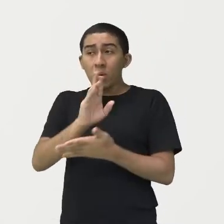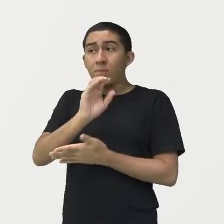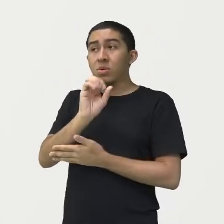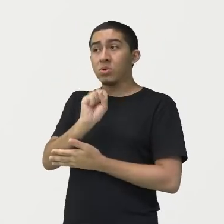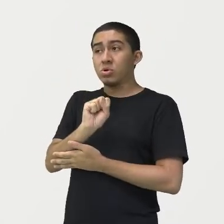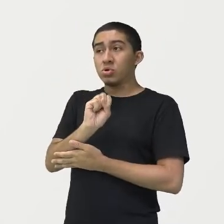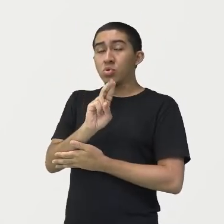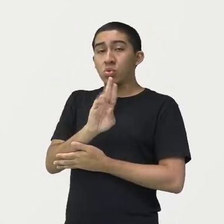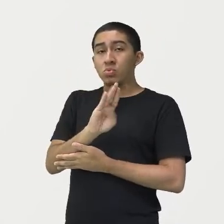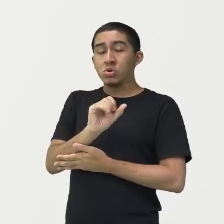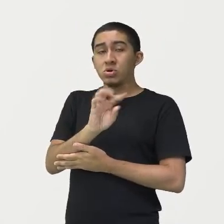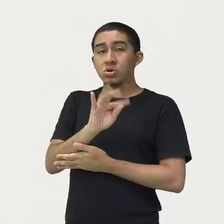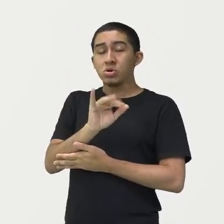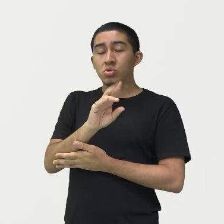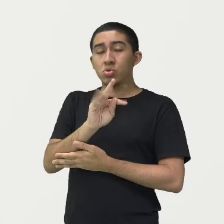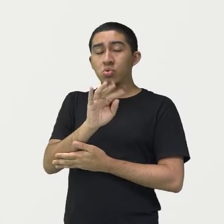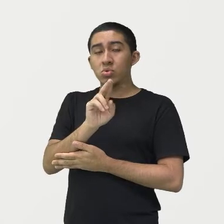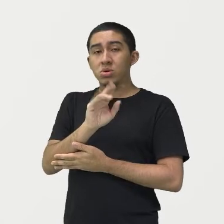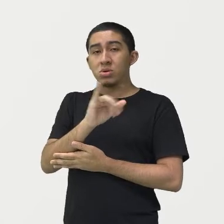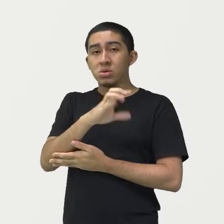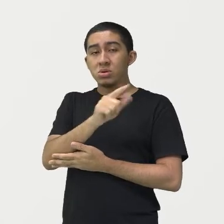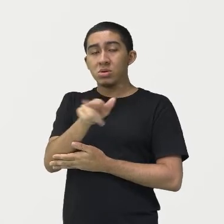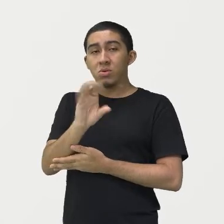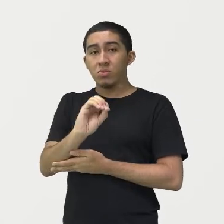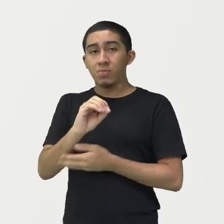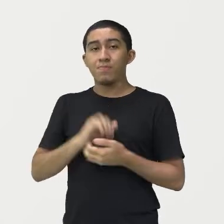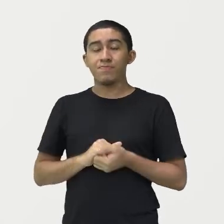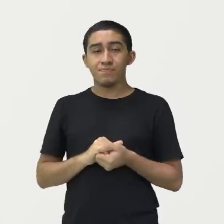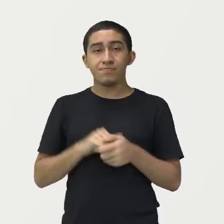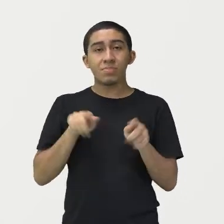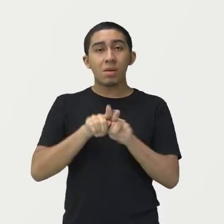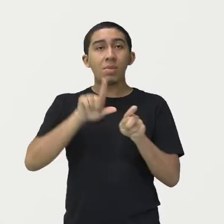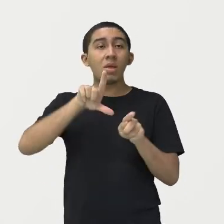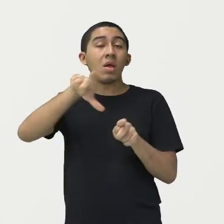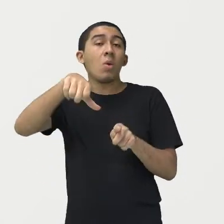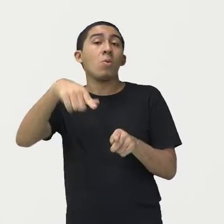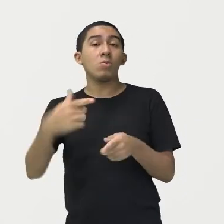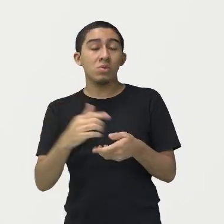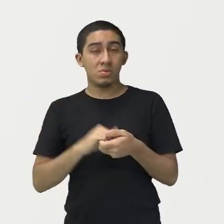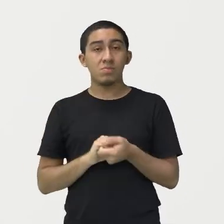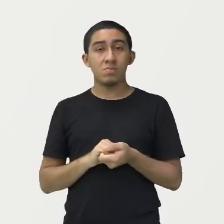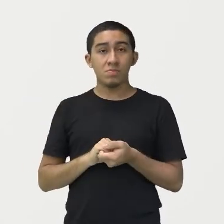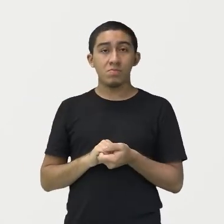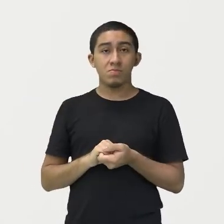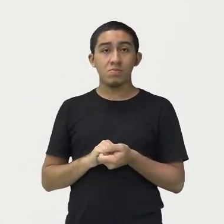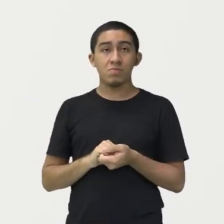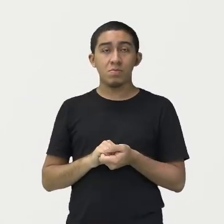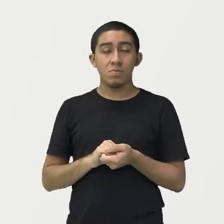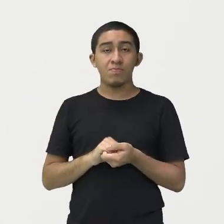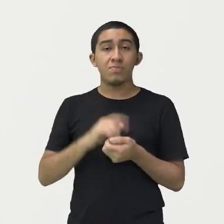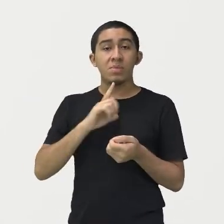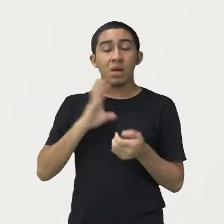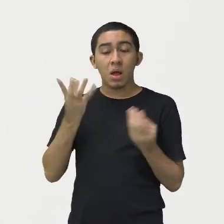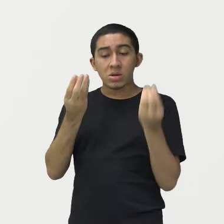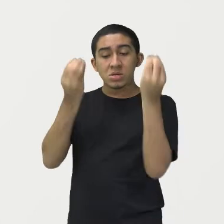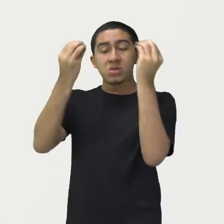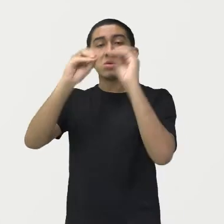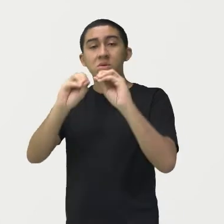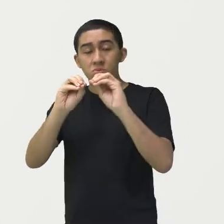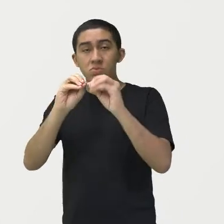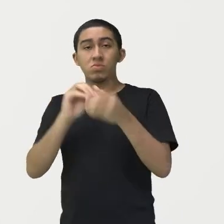a inserção, onde uma ou mais bases são adicionadas ao DNA. E